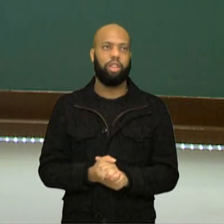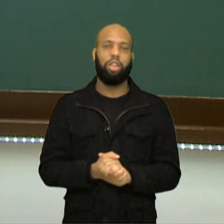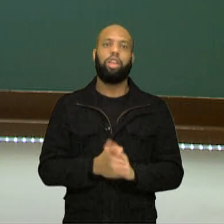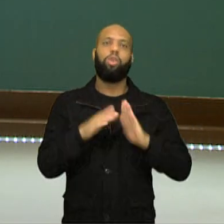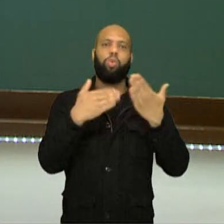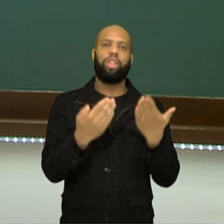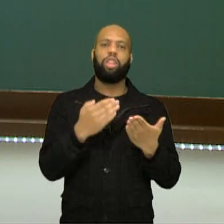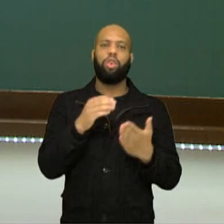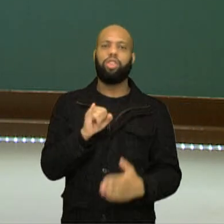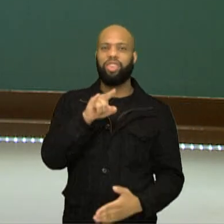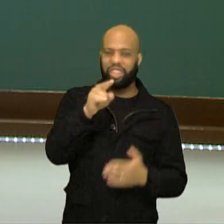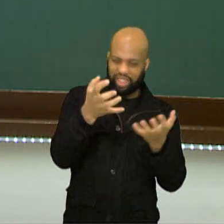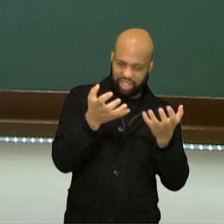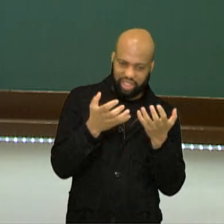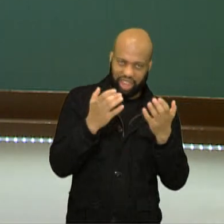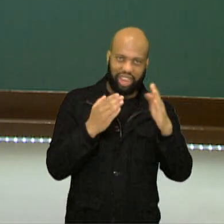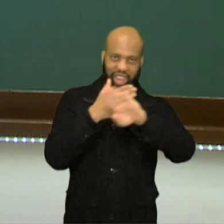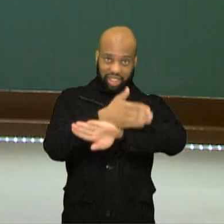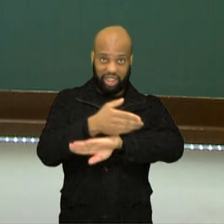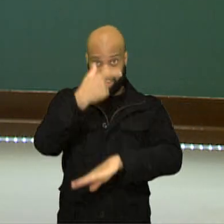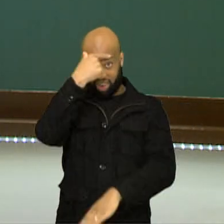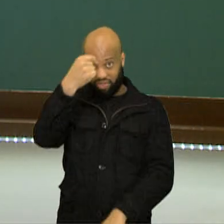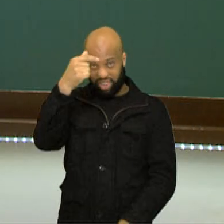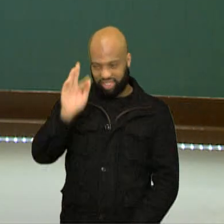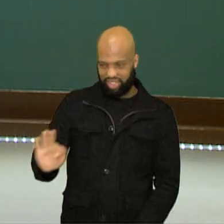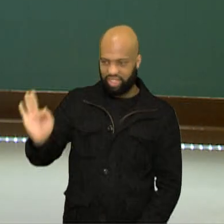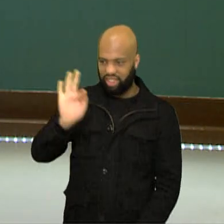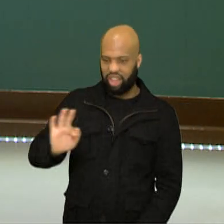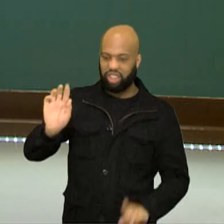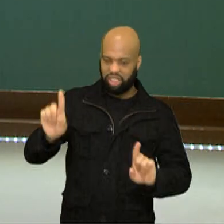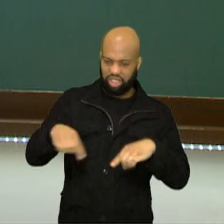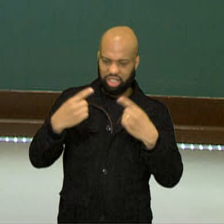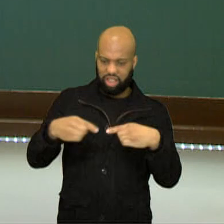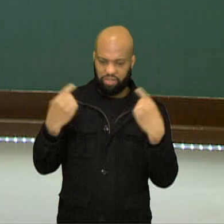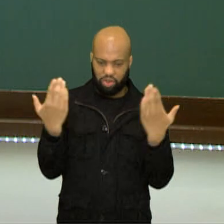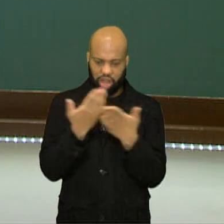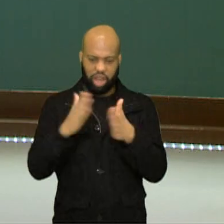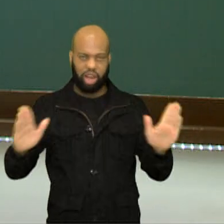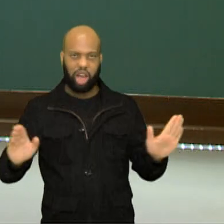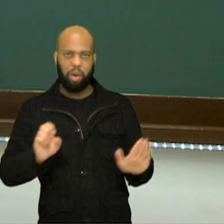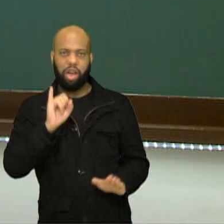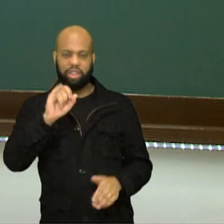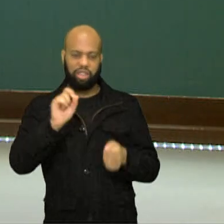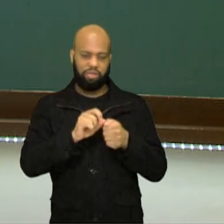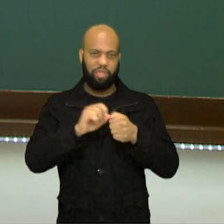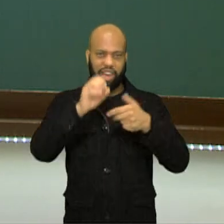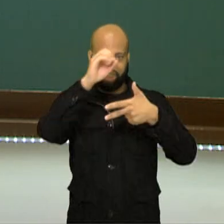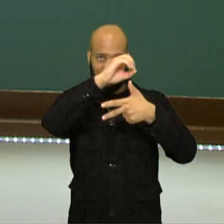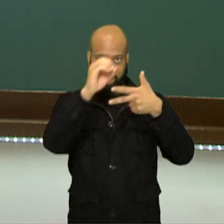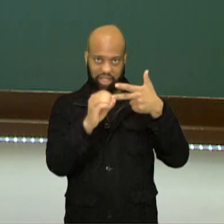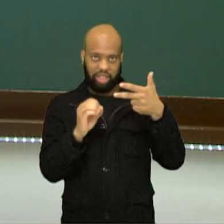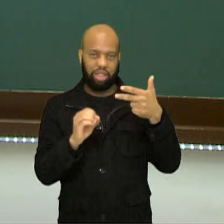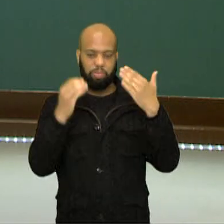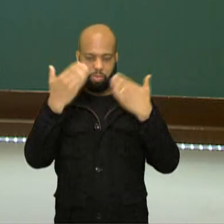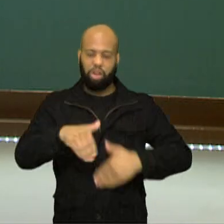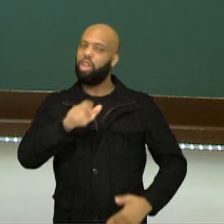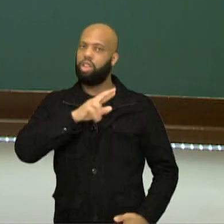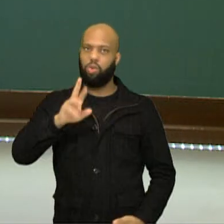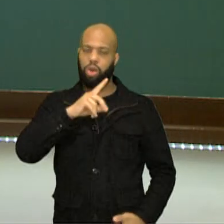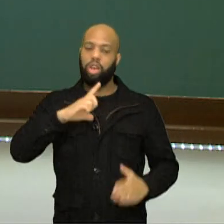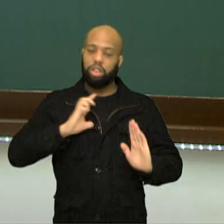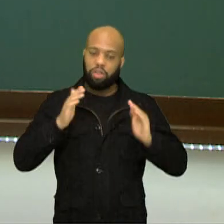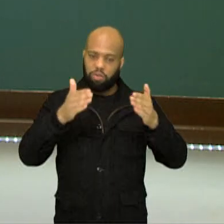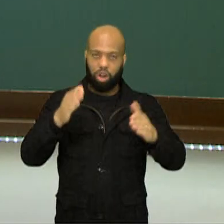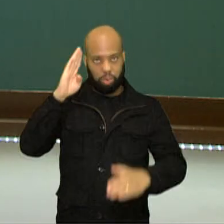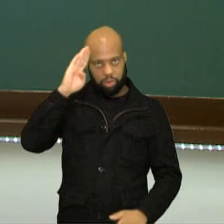Para quem deseja uma vaga na universidade, os desafios não se encerram com a realização do Enem. O foco principal